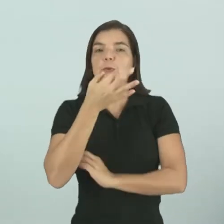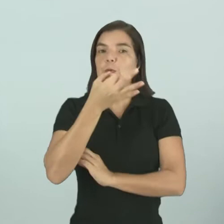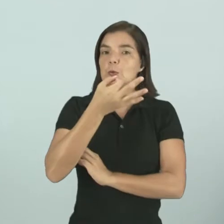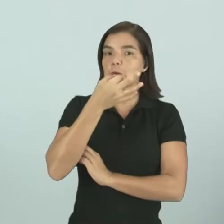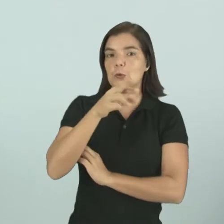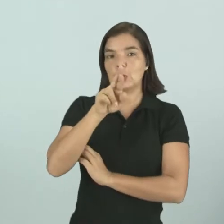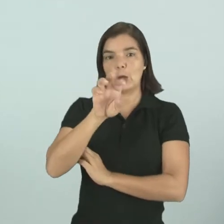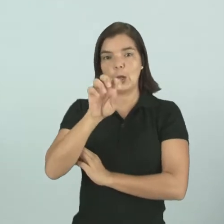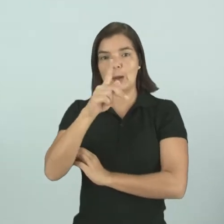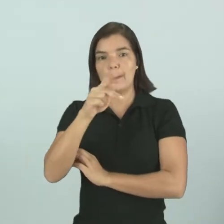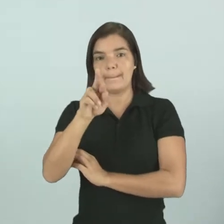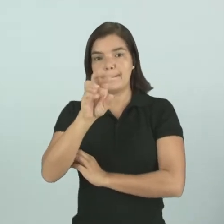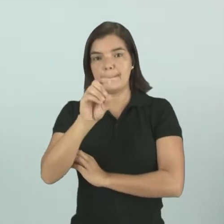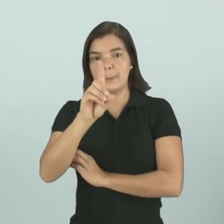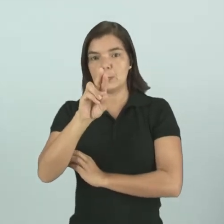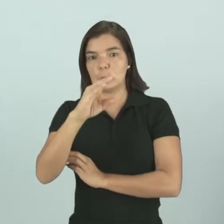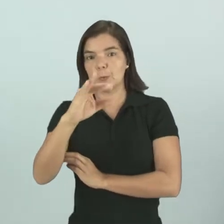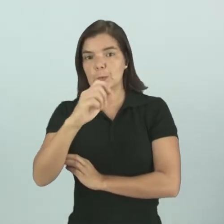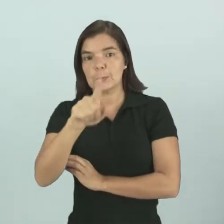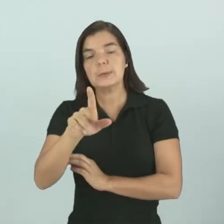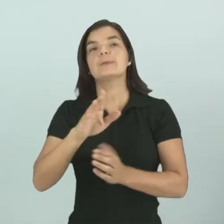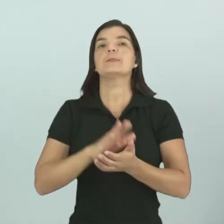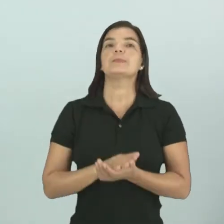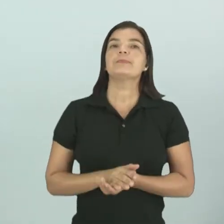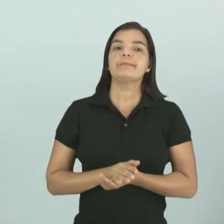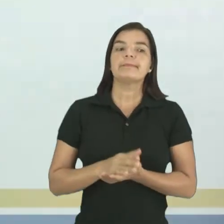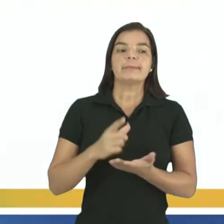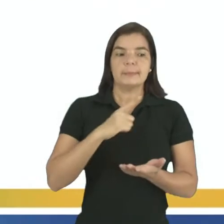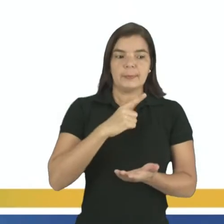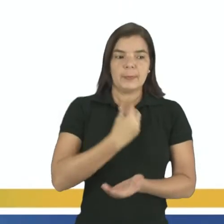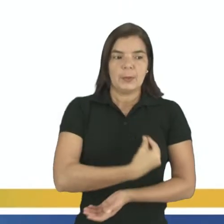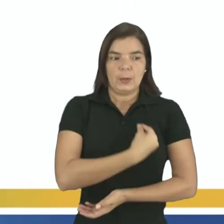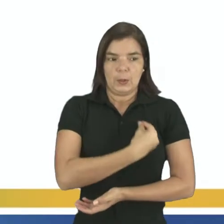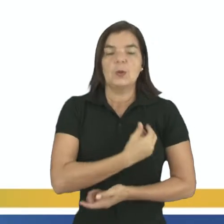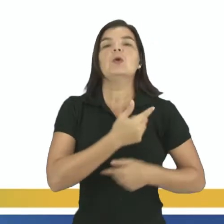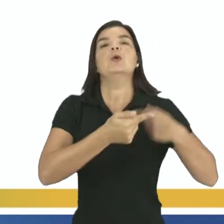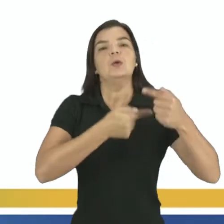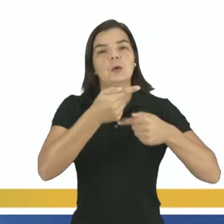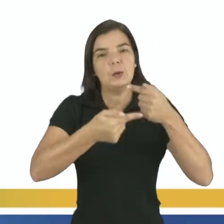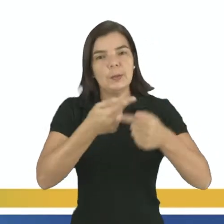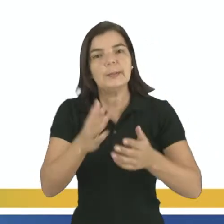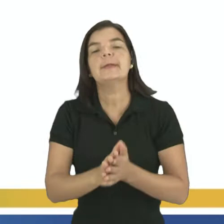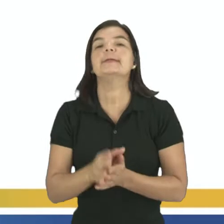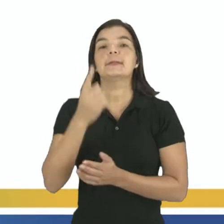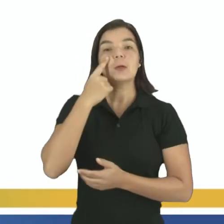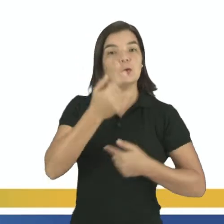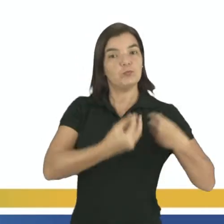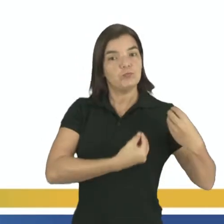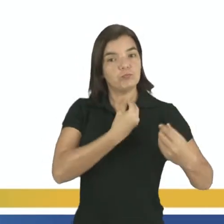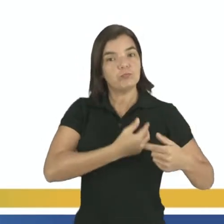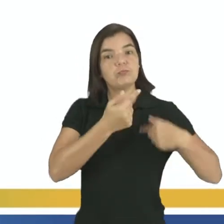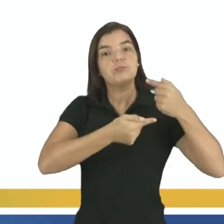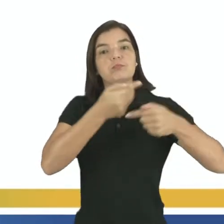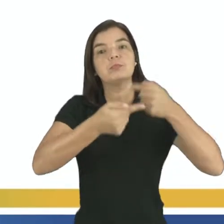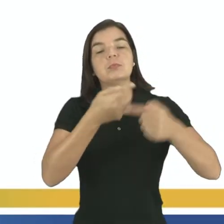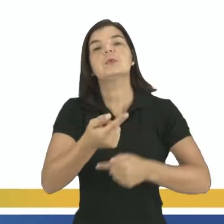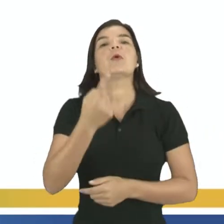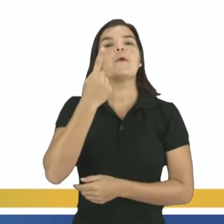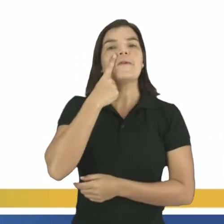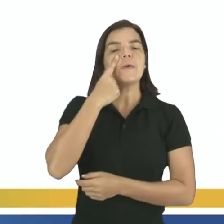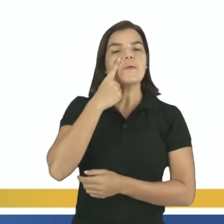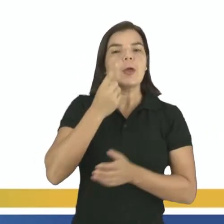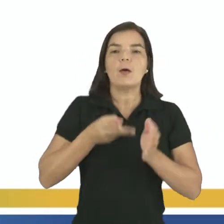conceito biológico de reprodução. Então, vamos começar pelo ponto de vista biológico, em seguida vamos